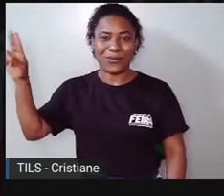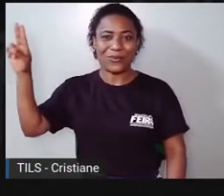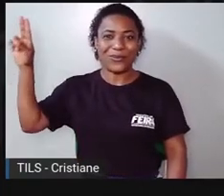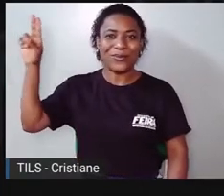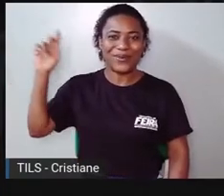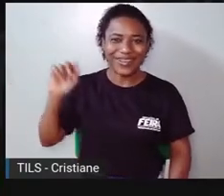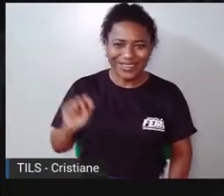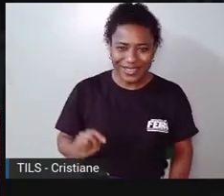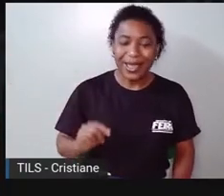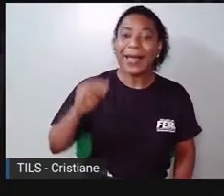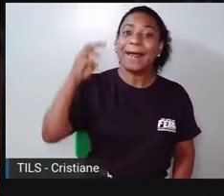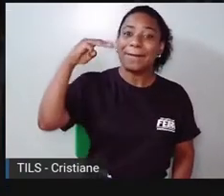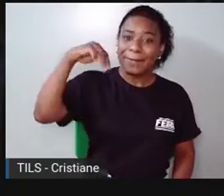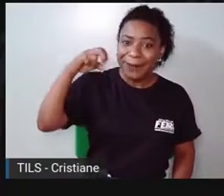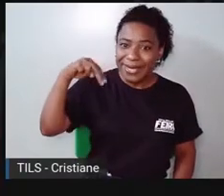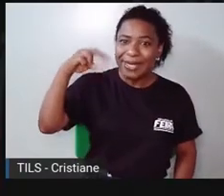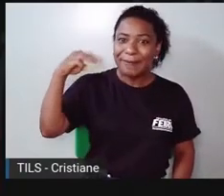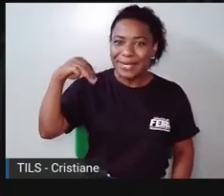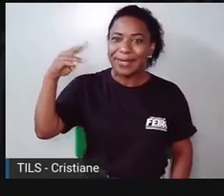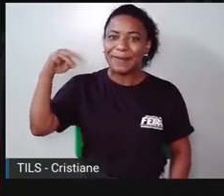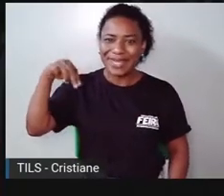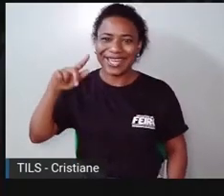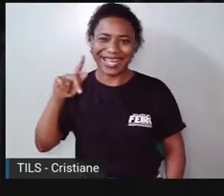Mi-mi-ga-ga-ga-gau. Vai comigo.